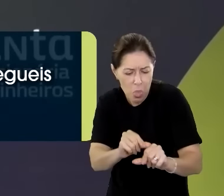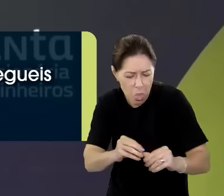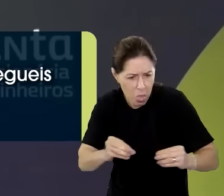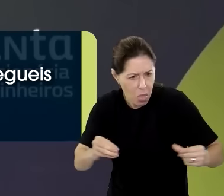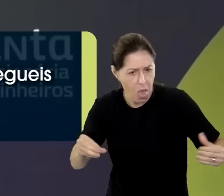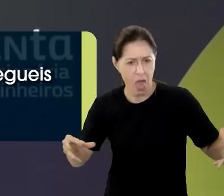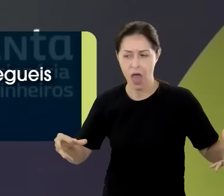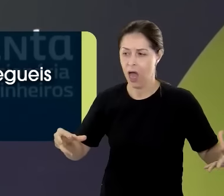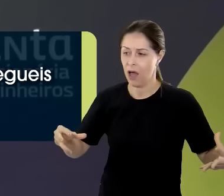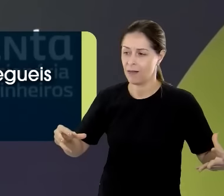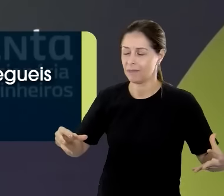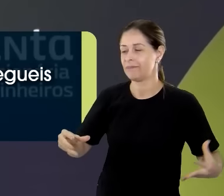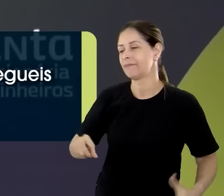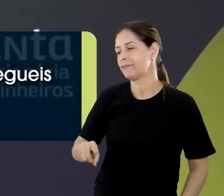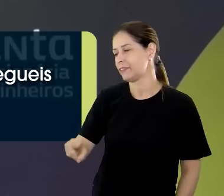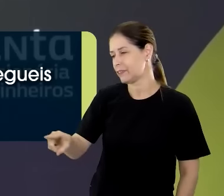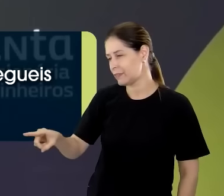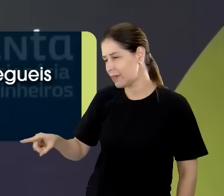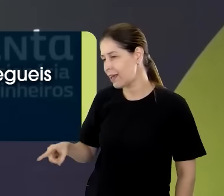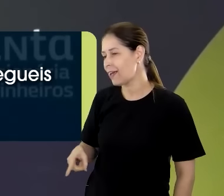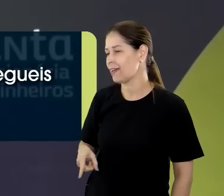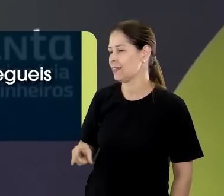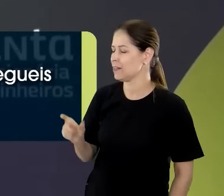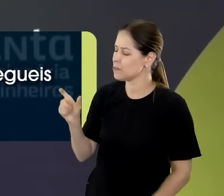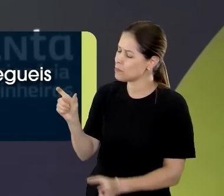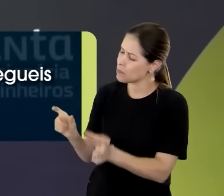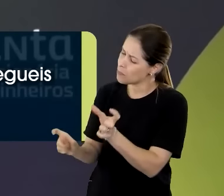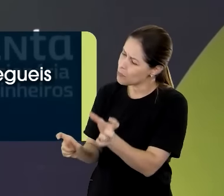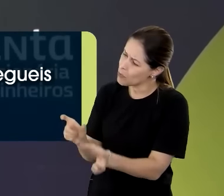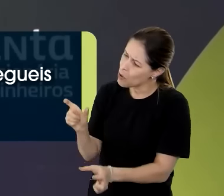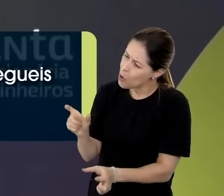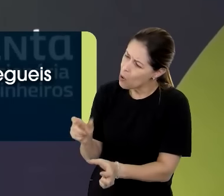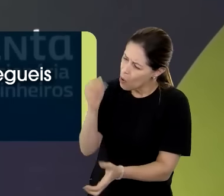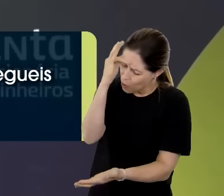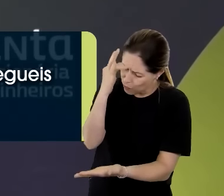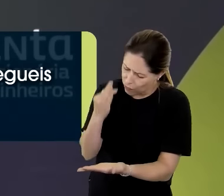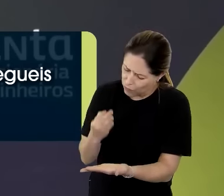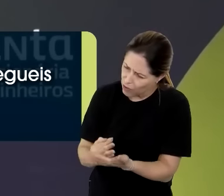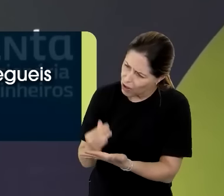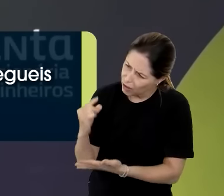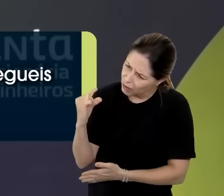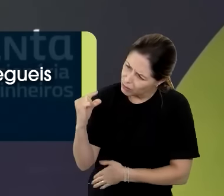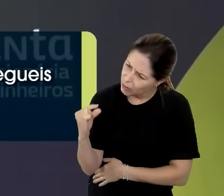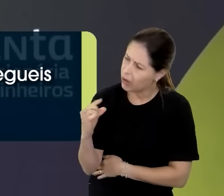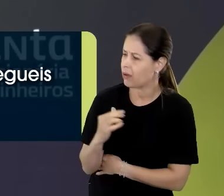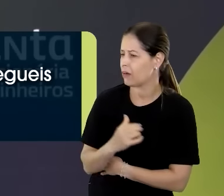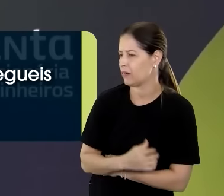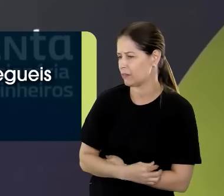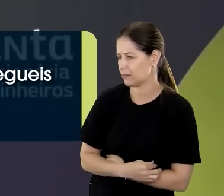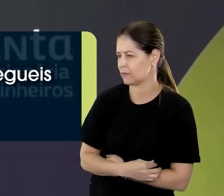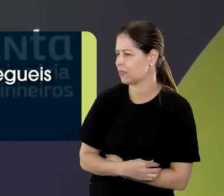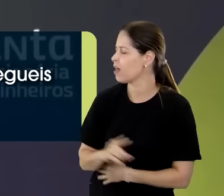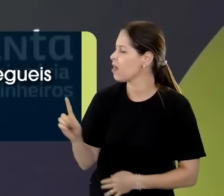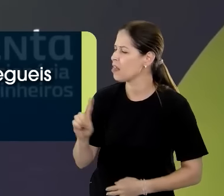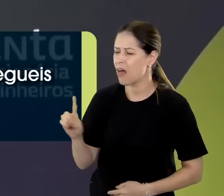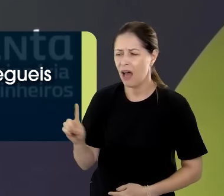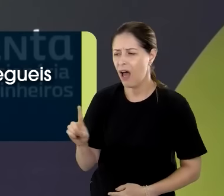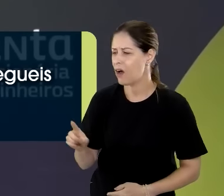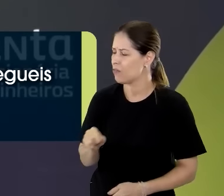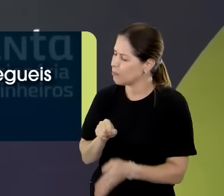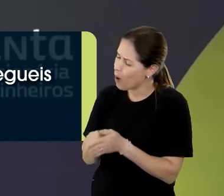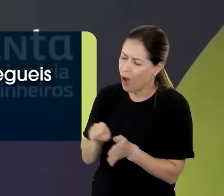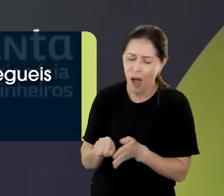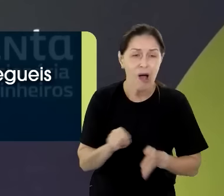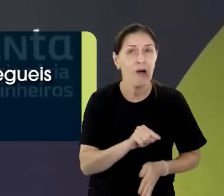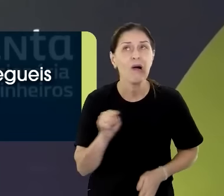fé. Não andeis, pois, a indagar o que haveis de comer ou beber,